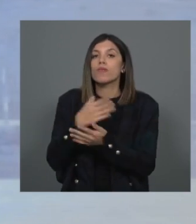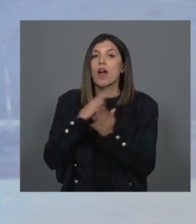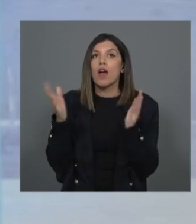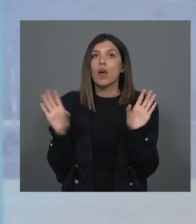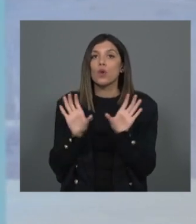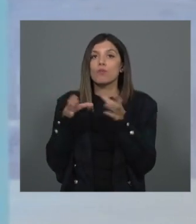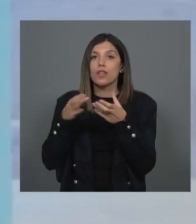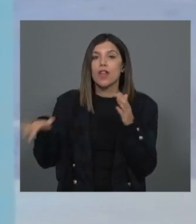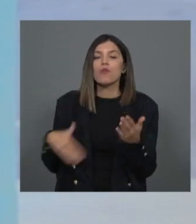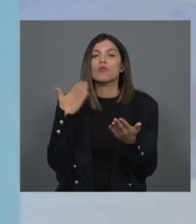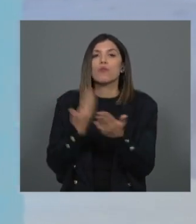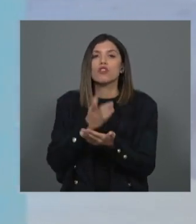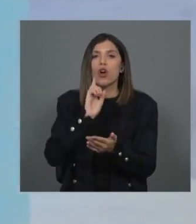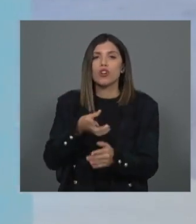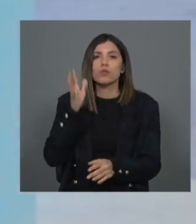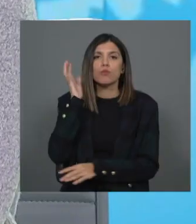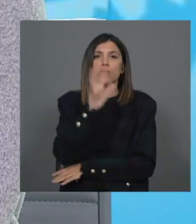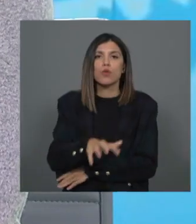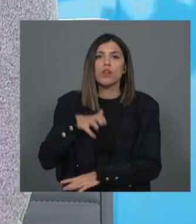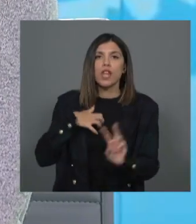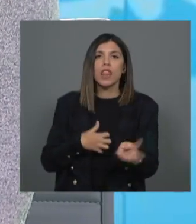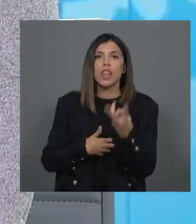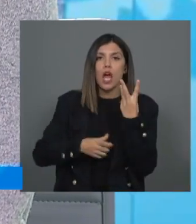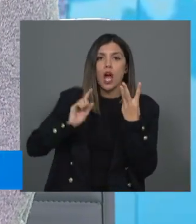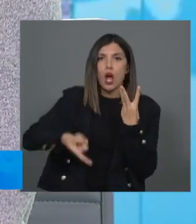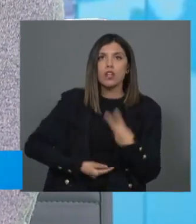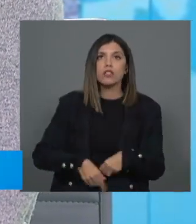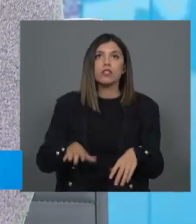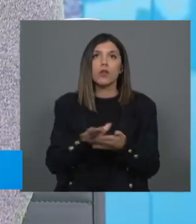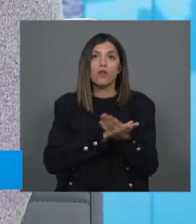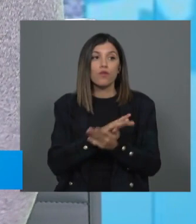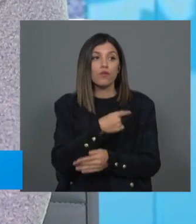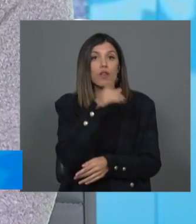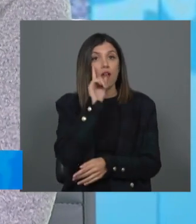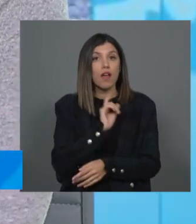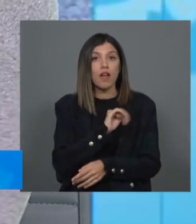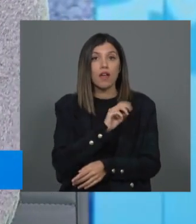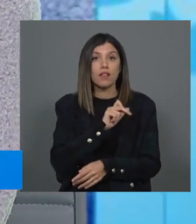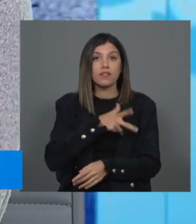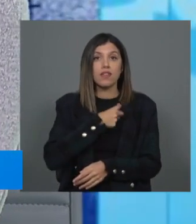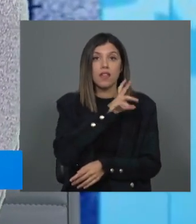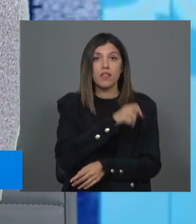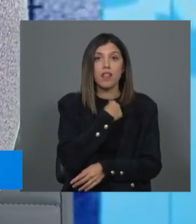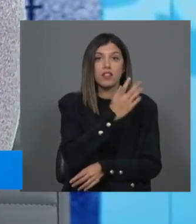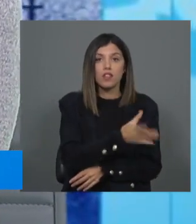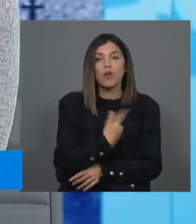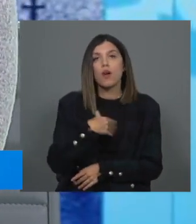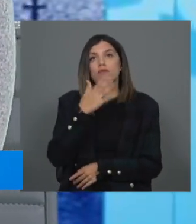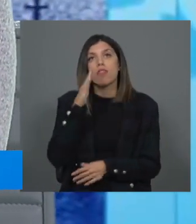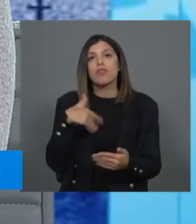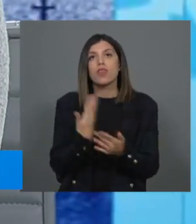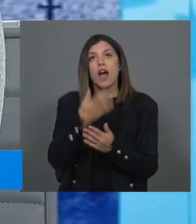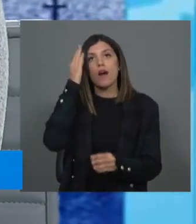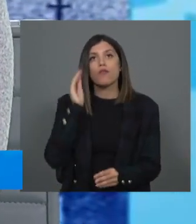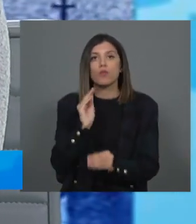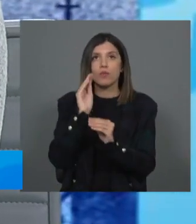torno dessas 3 conferências? Sim, no fundo a nossa ideia, como a Sandra já disse, é ter alguma formação mais... enfim, por